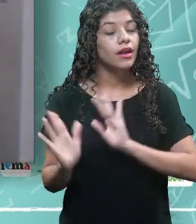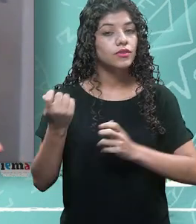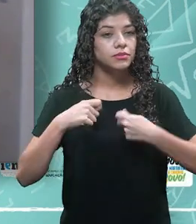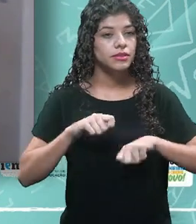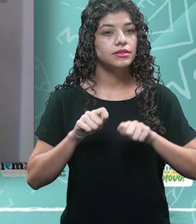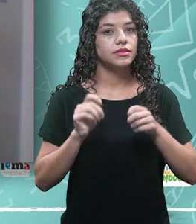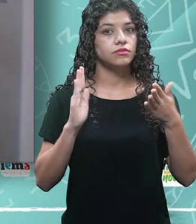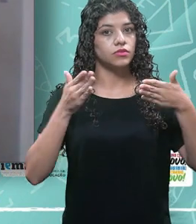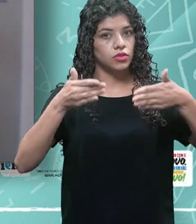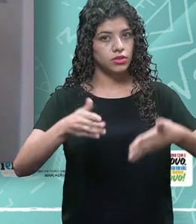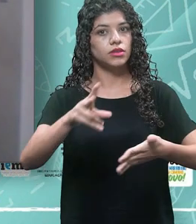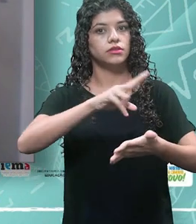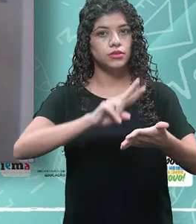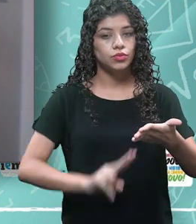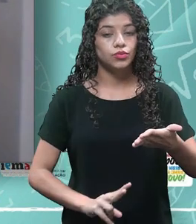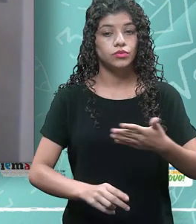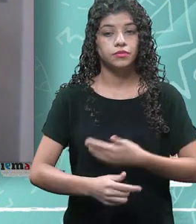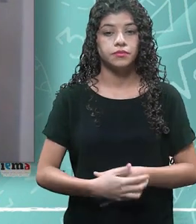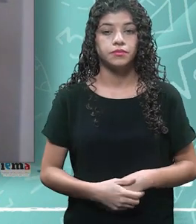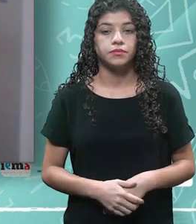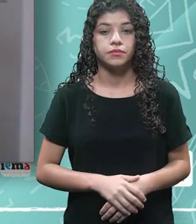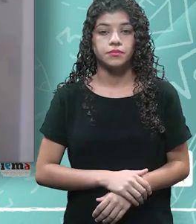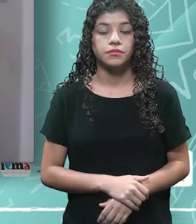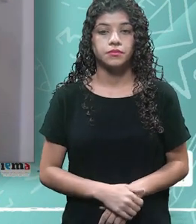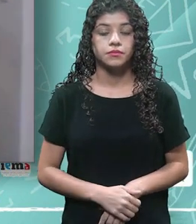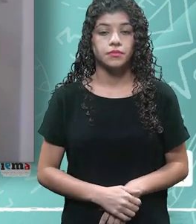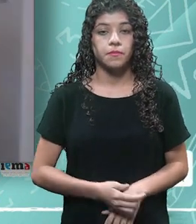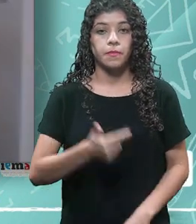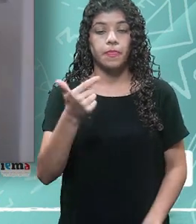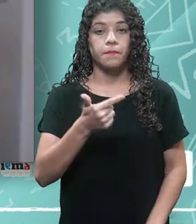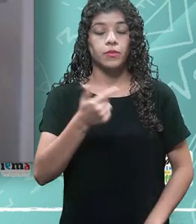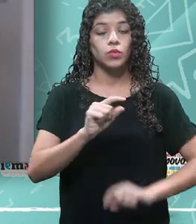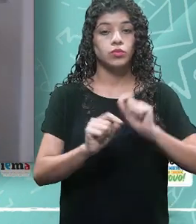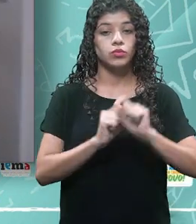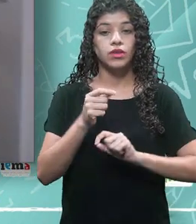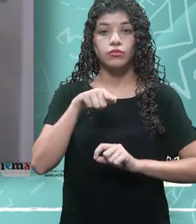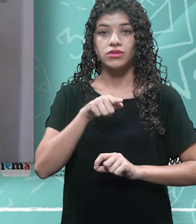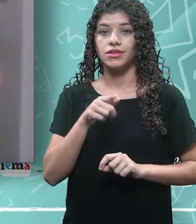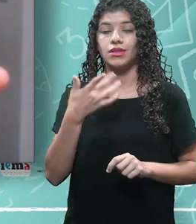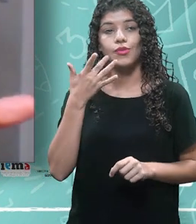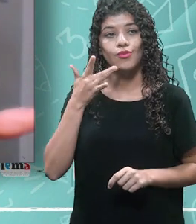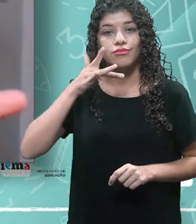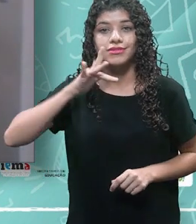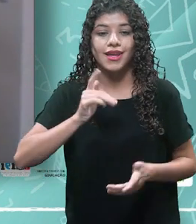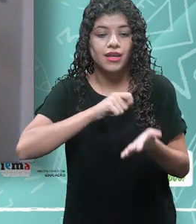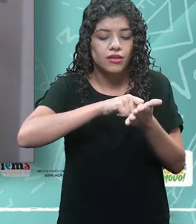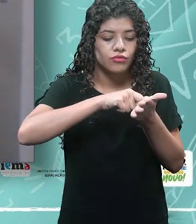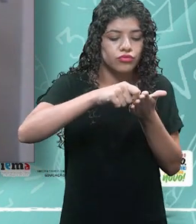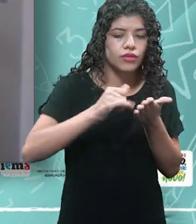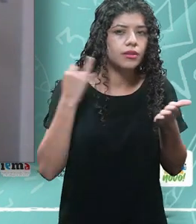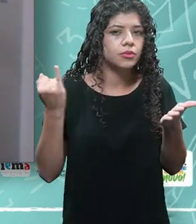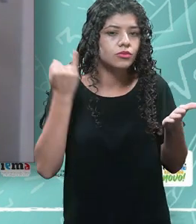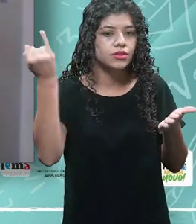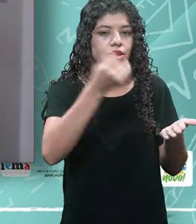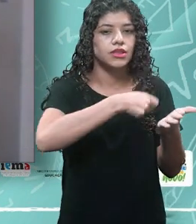Enfim então você se distrai com facilidade e segundo que para mim é fundamental você não consegue riscar as partes mais